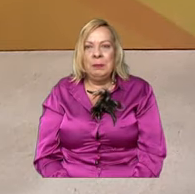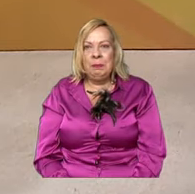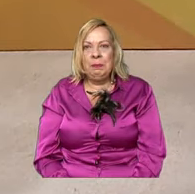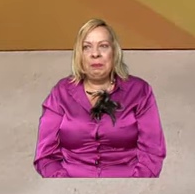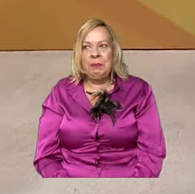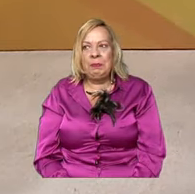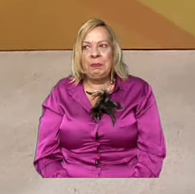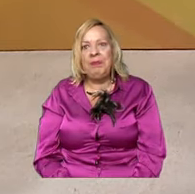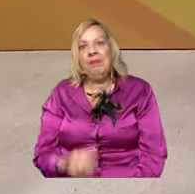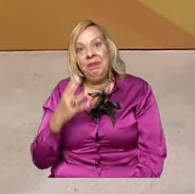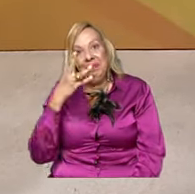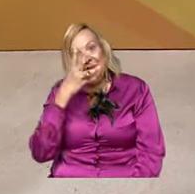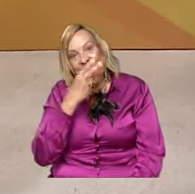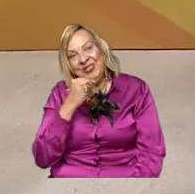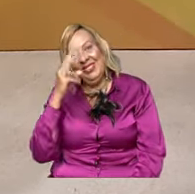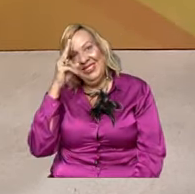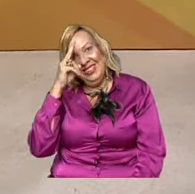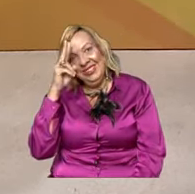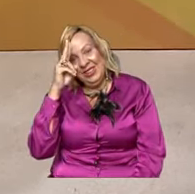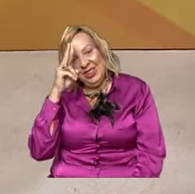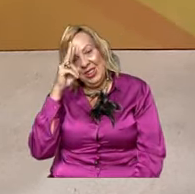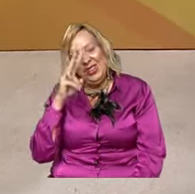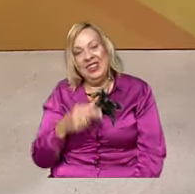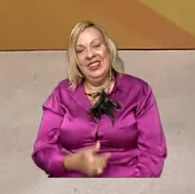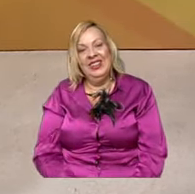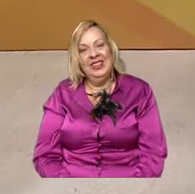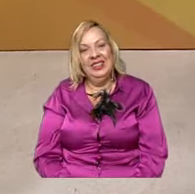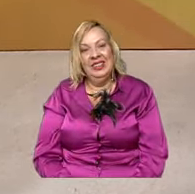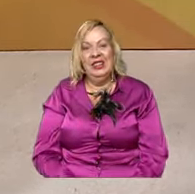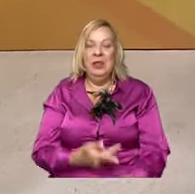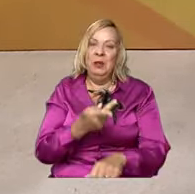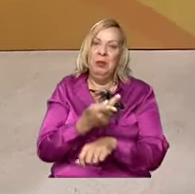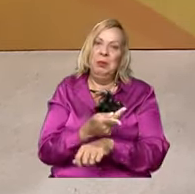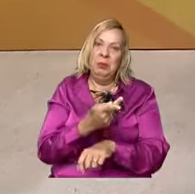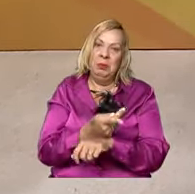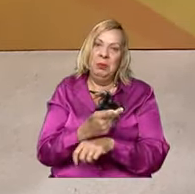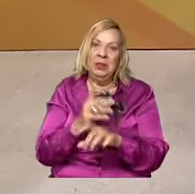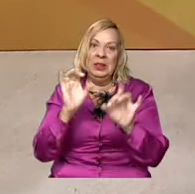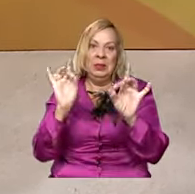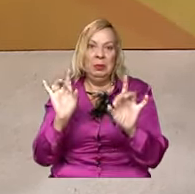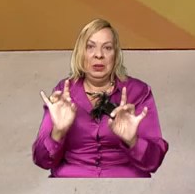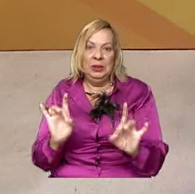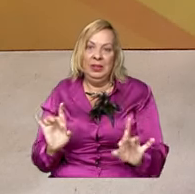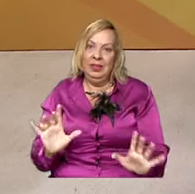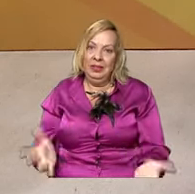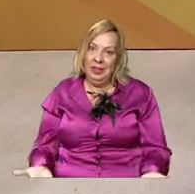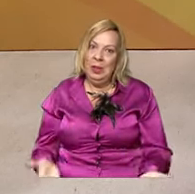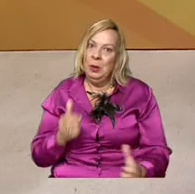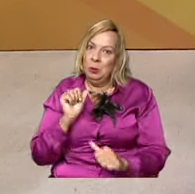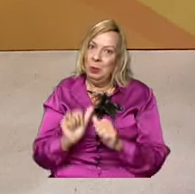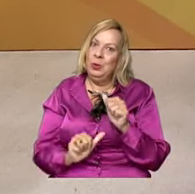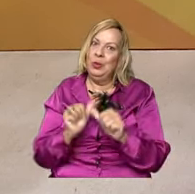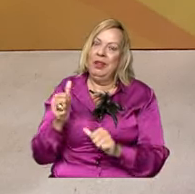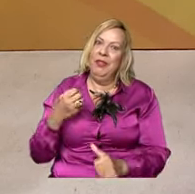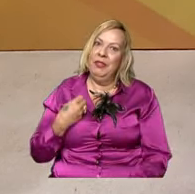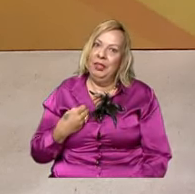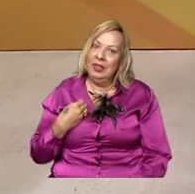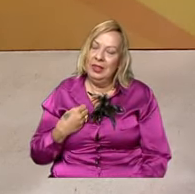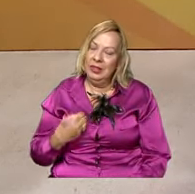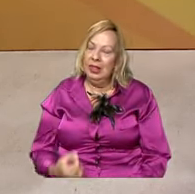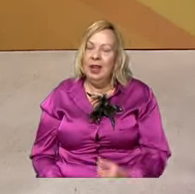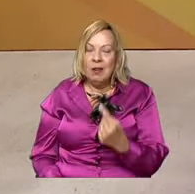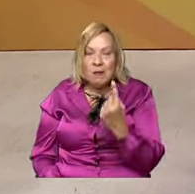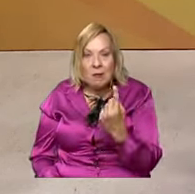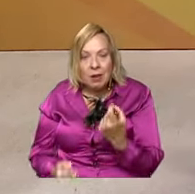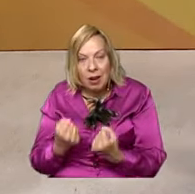Que linda história, viu? Vou sensacional, mas um prêmio desse também, né? Pra abalar a estrutura de menino, qualquer um. Carrão e duas motos,